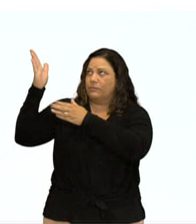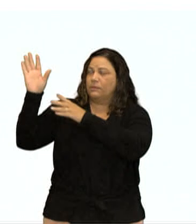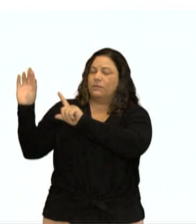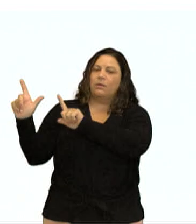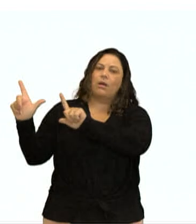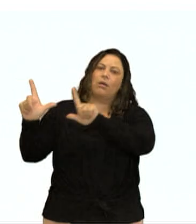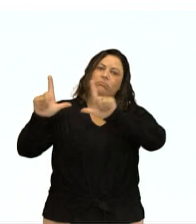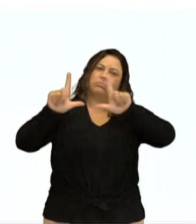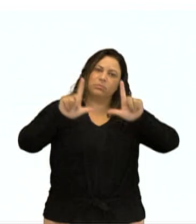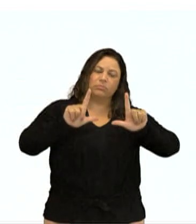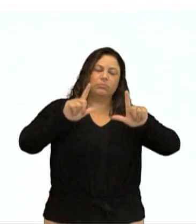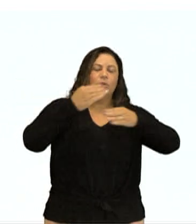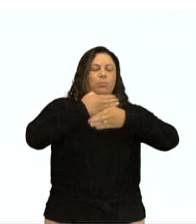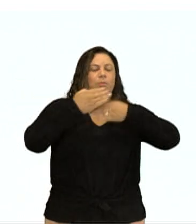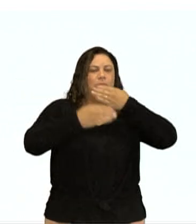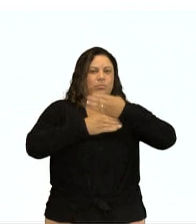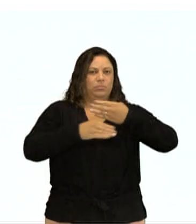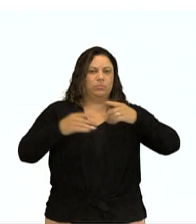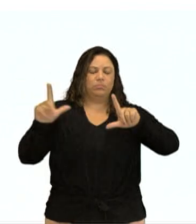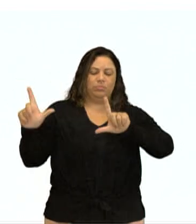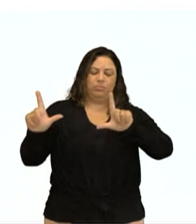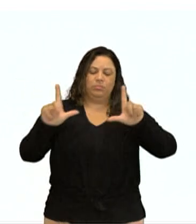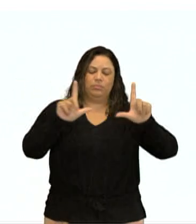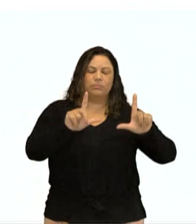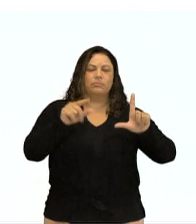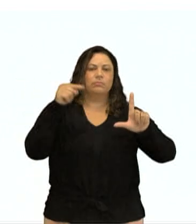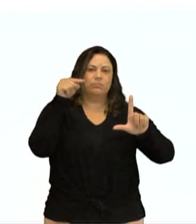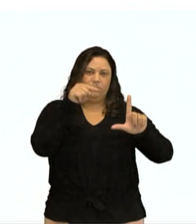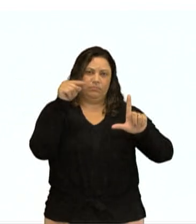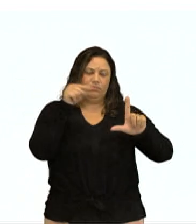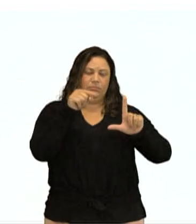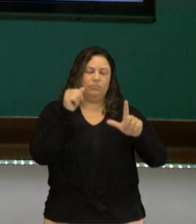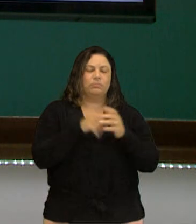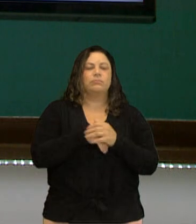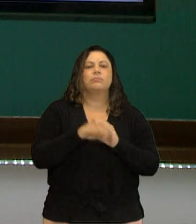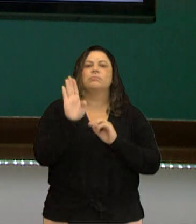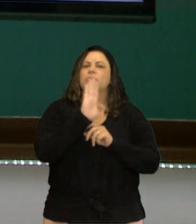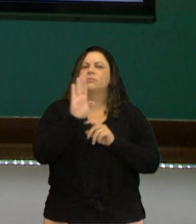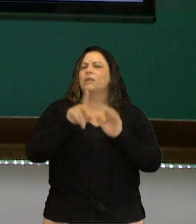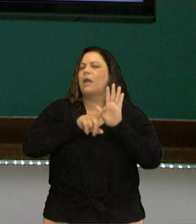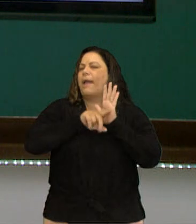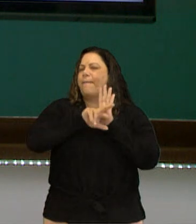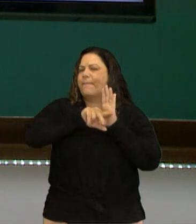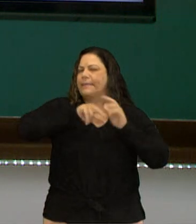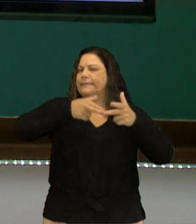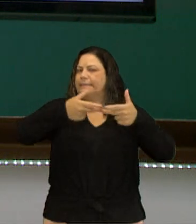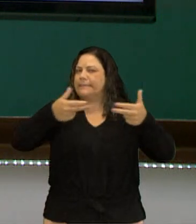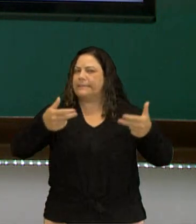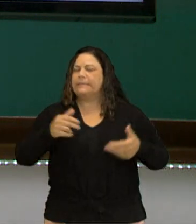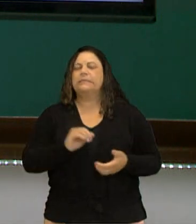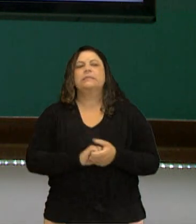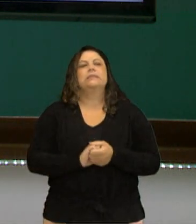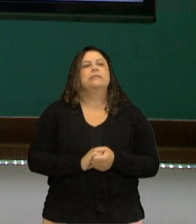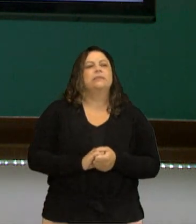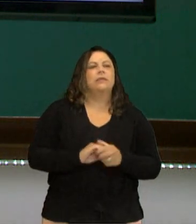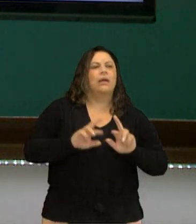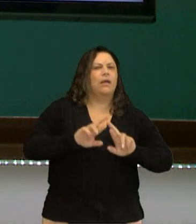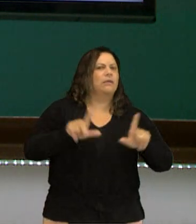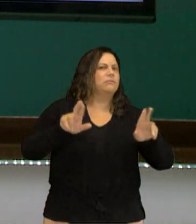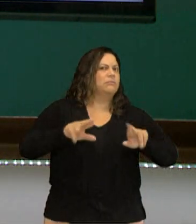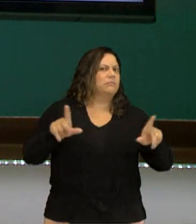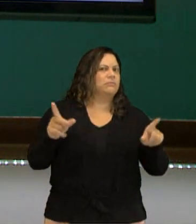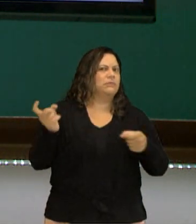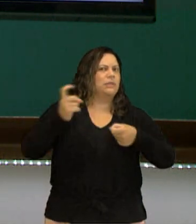vocês uma representação dessa bactéria, ela já tem um aspecto um pouco diferente e está